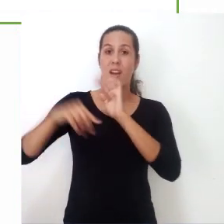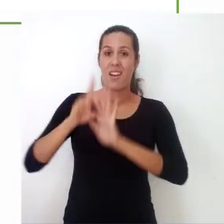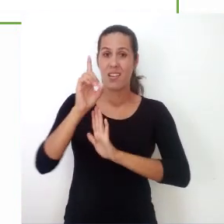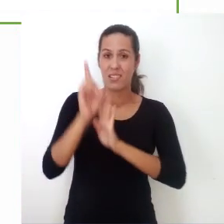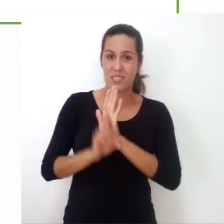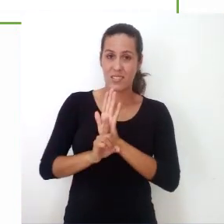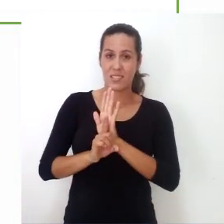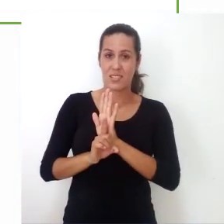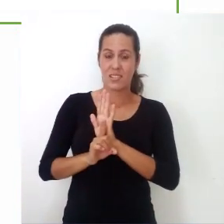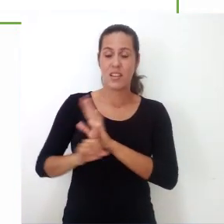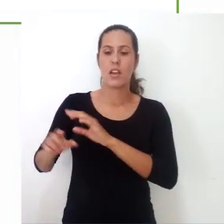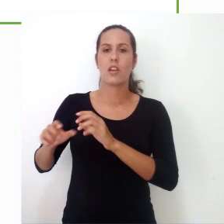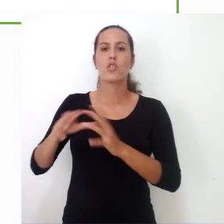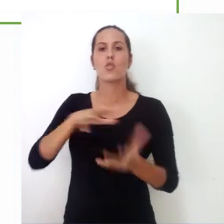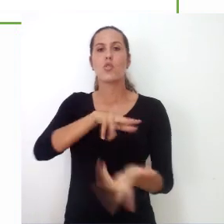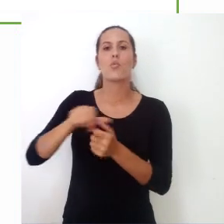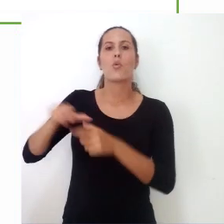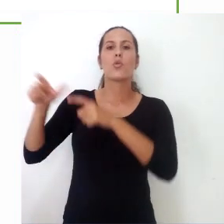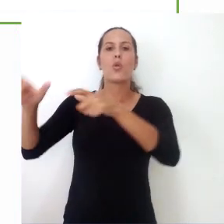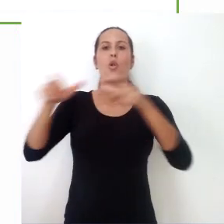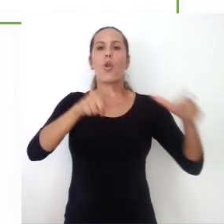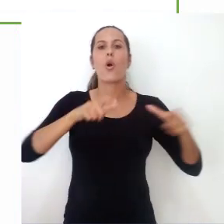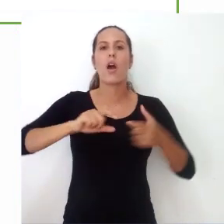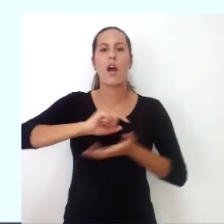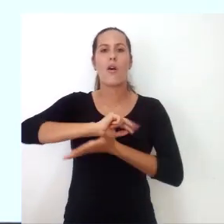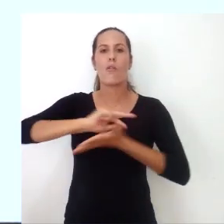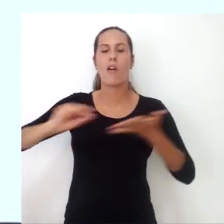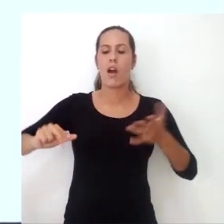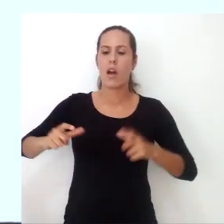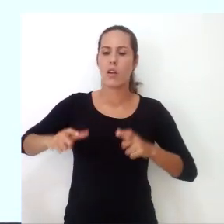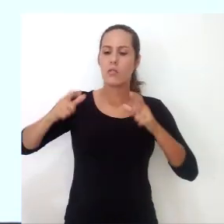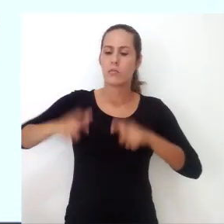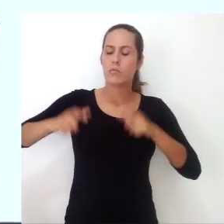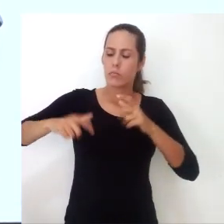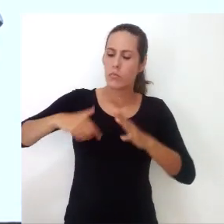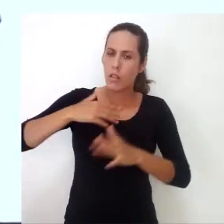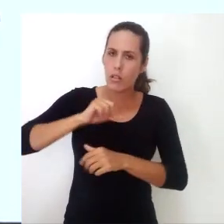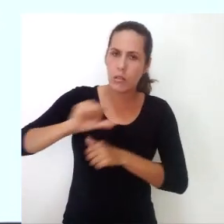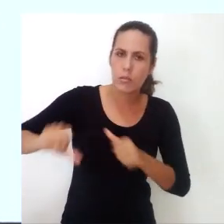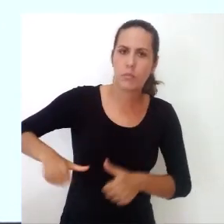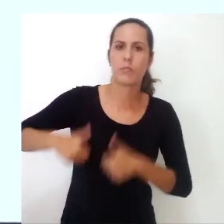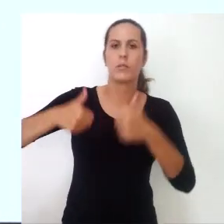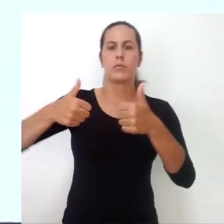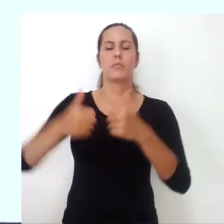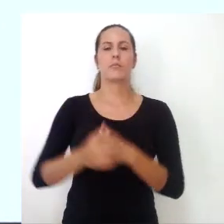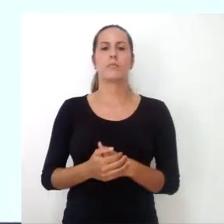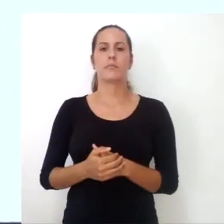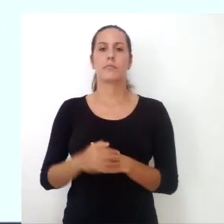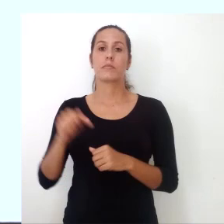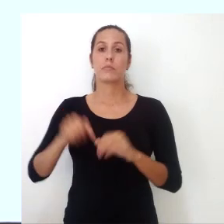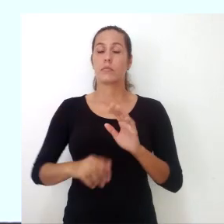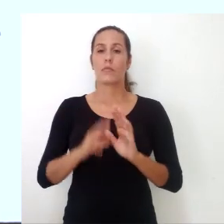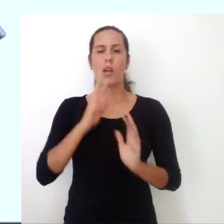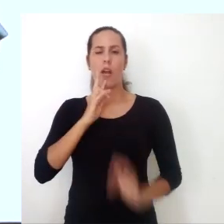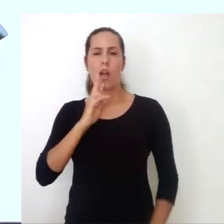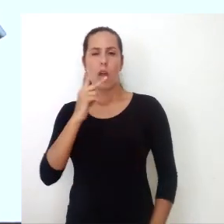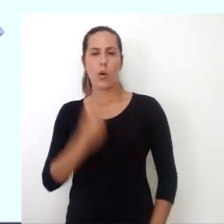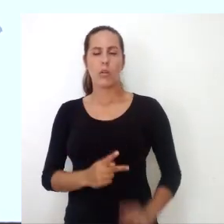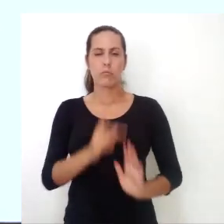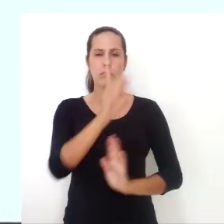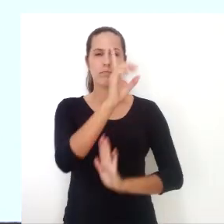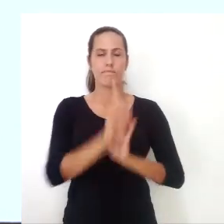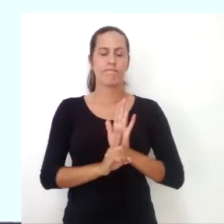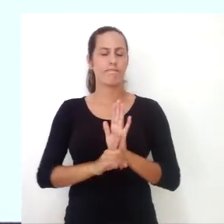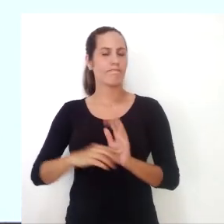desses direitos em diversas partes do mundo. Então eu tenho reconhecimento, certo? O direito